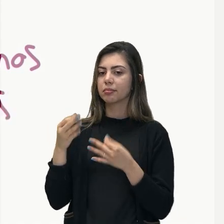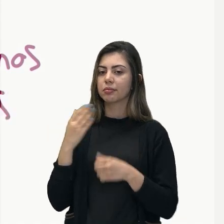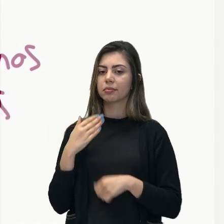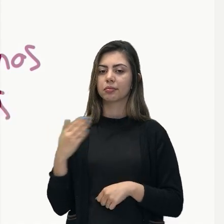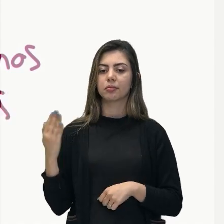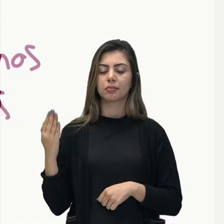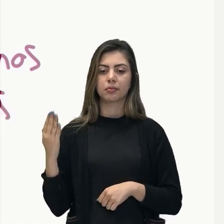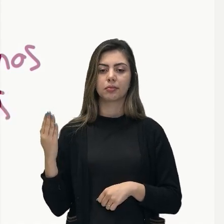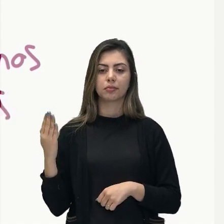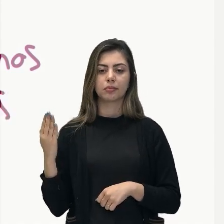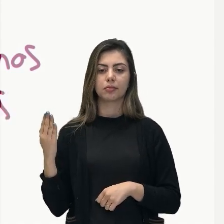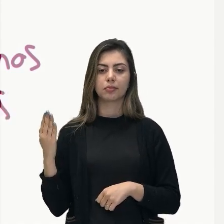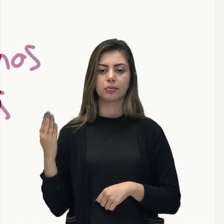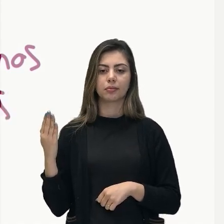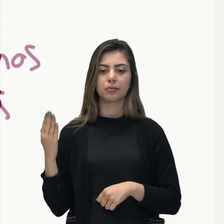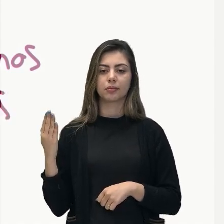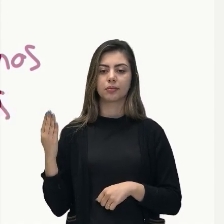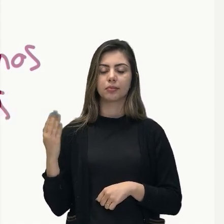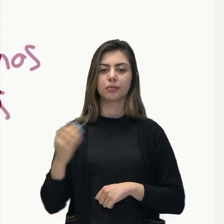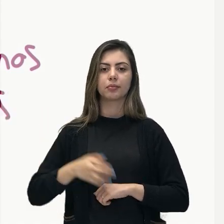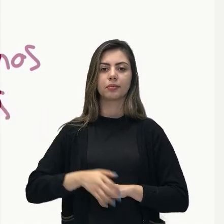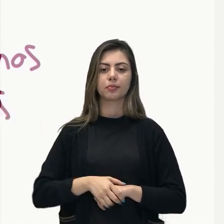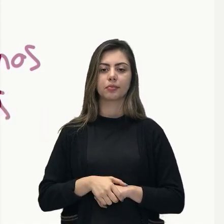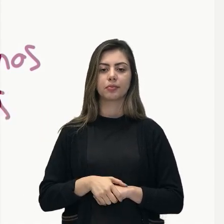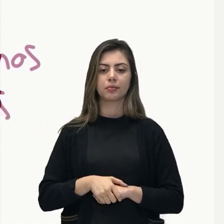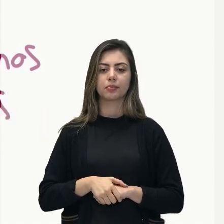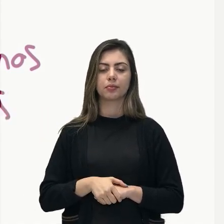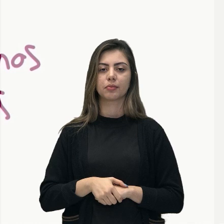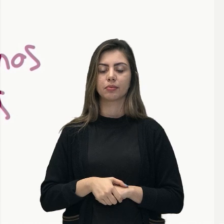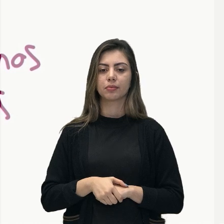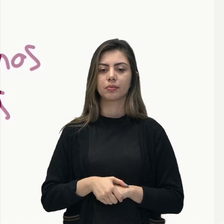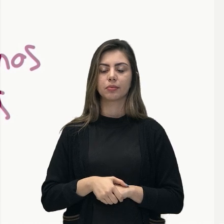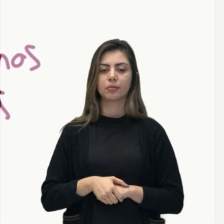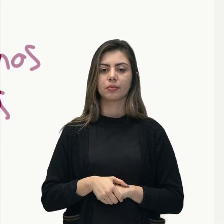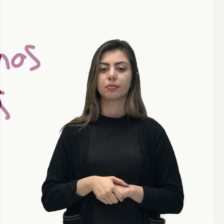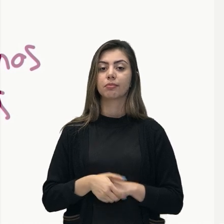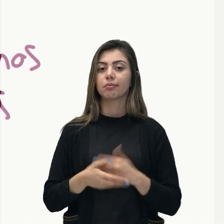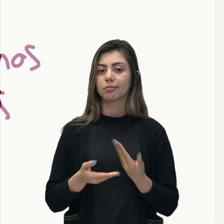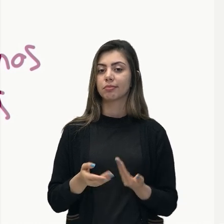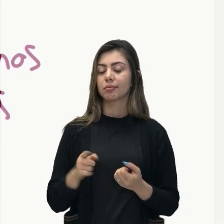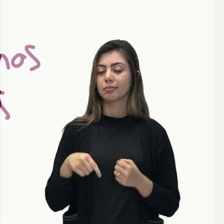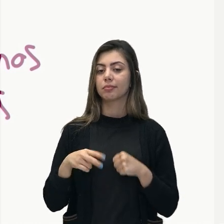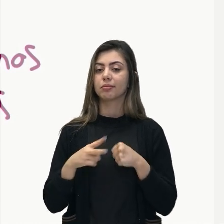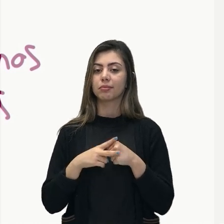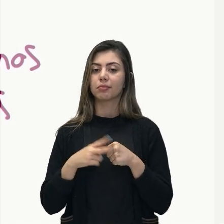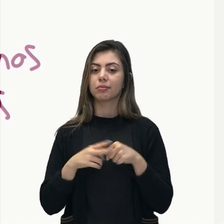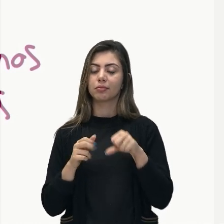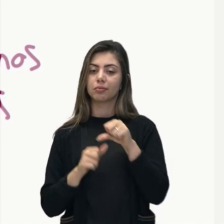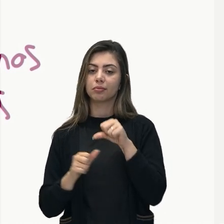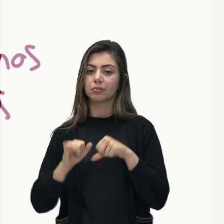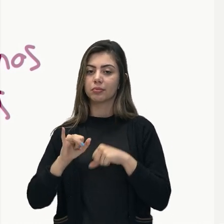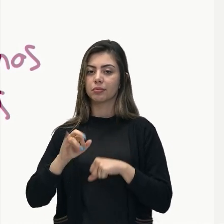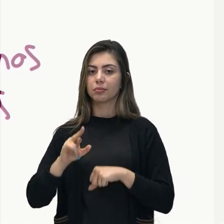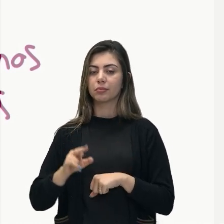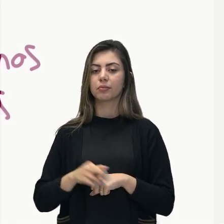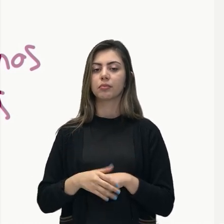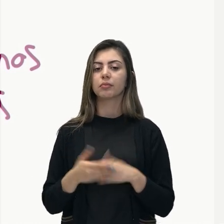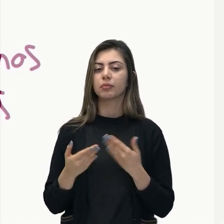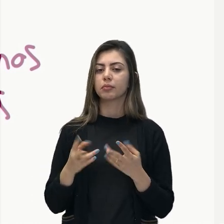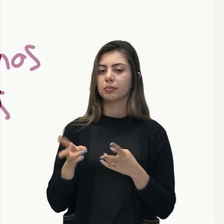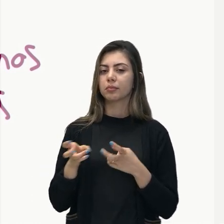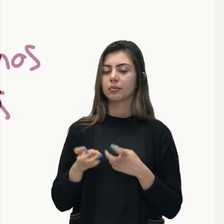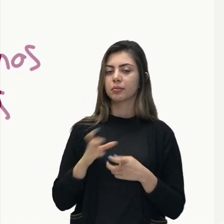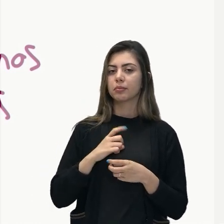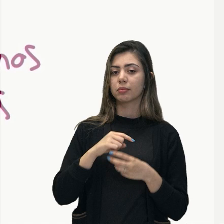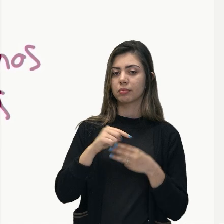ibais. E ellos iban. É assim que se conjuga o verbo ir. Por isso que esses três aqui, ok,